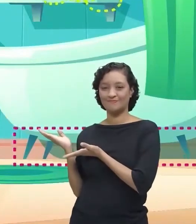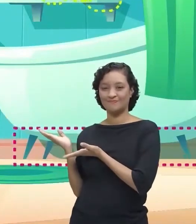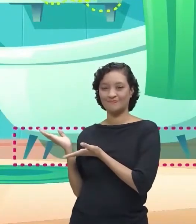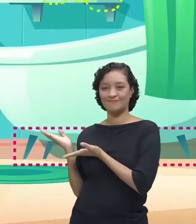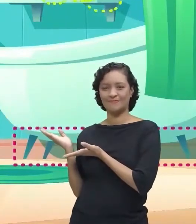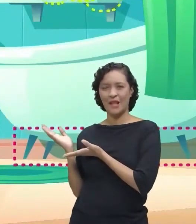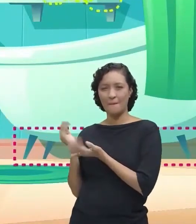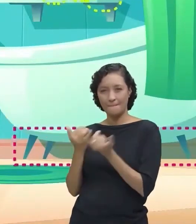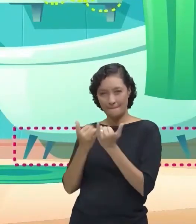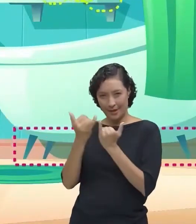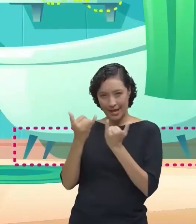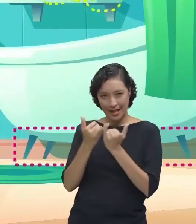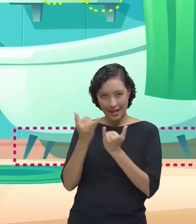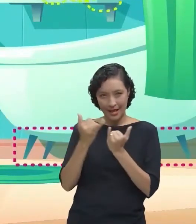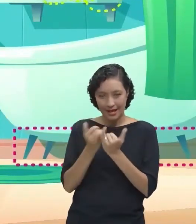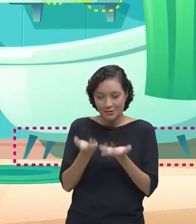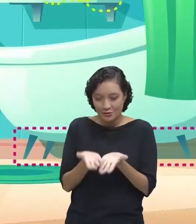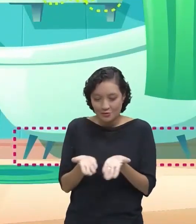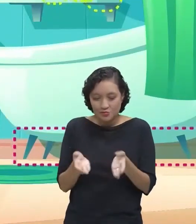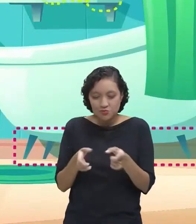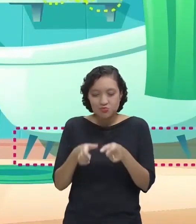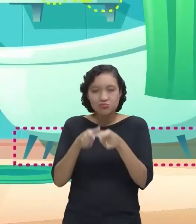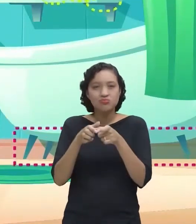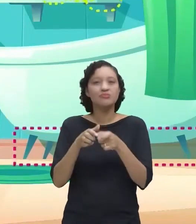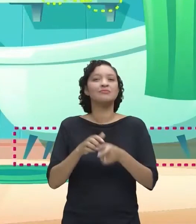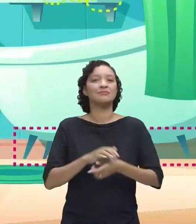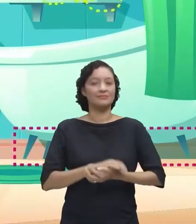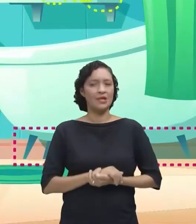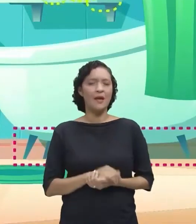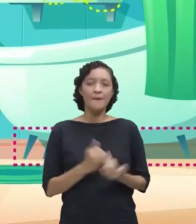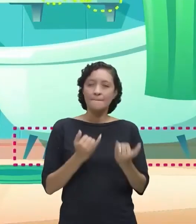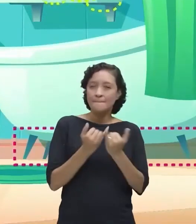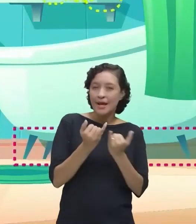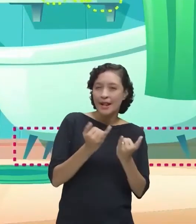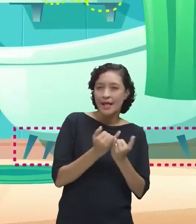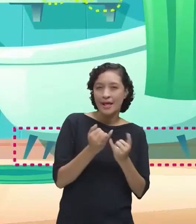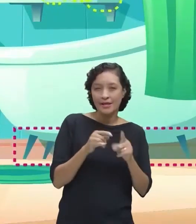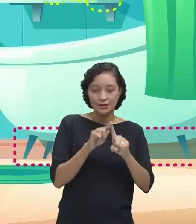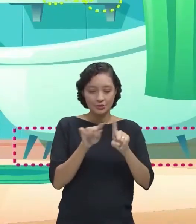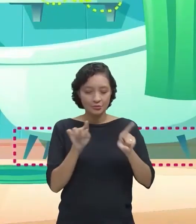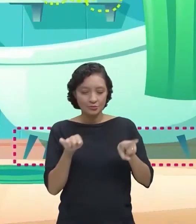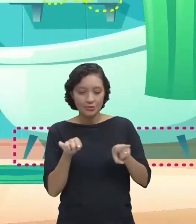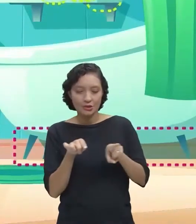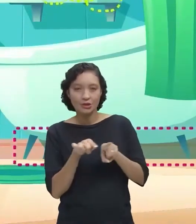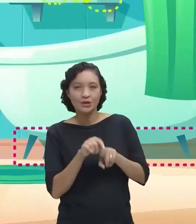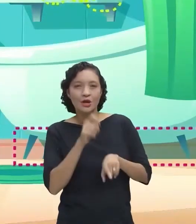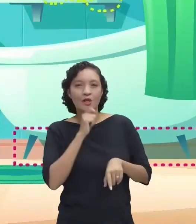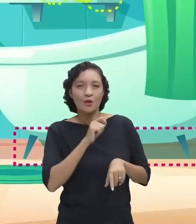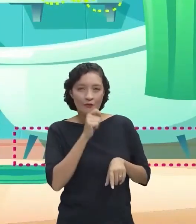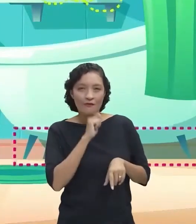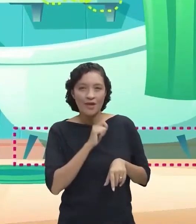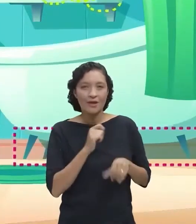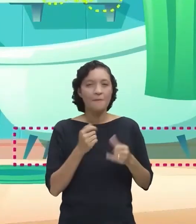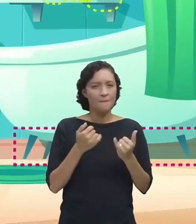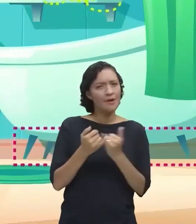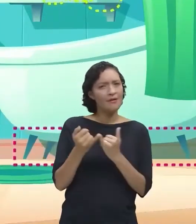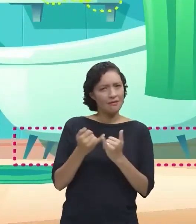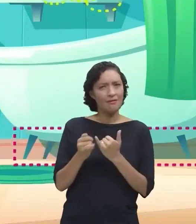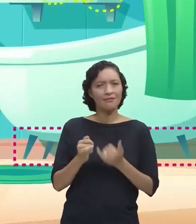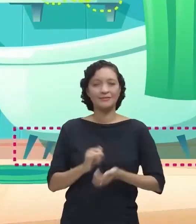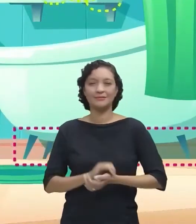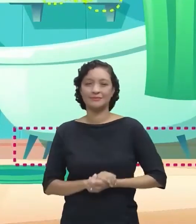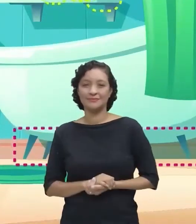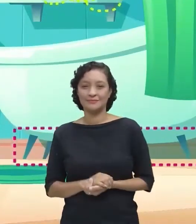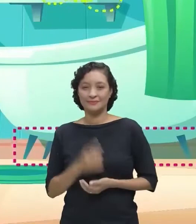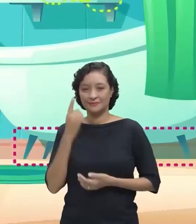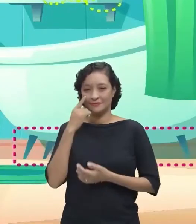um conezinho, ele parece o quê? Uma casquinha de sorvete. Se vocês prestarem atenção, então vocês irão ver. Olha ali, ó, o pezinho